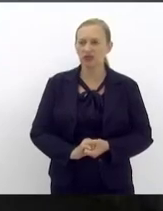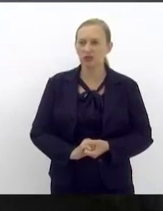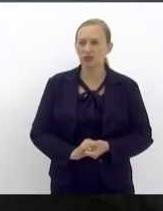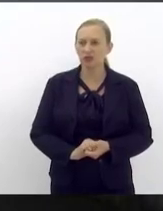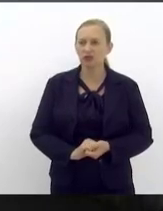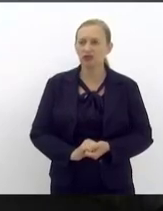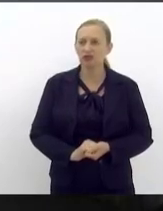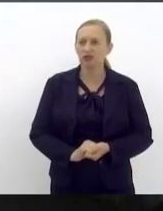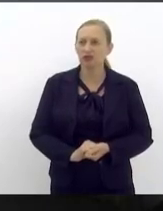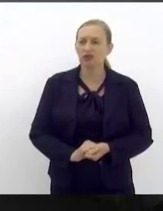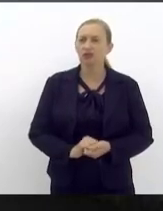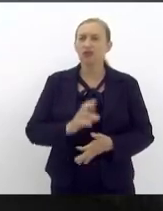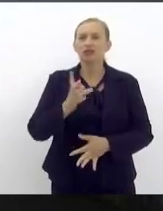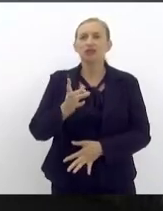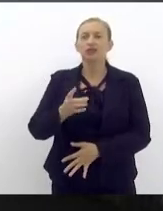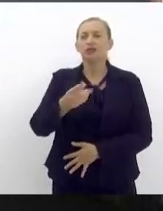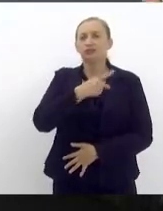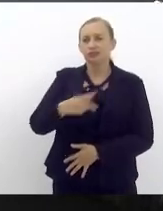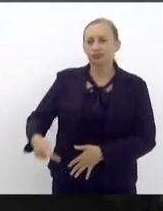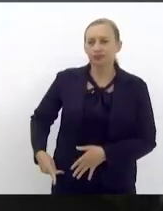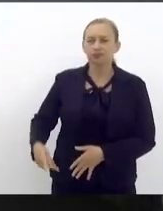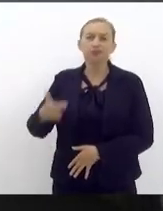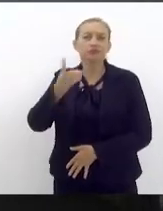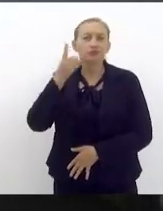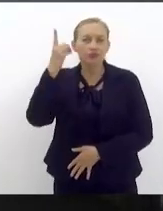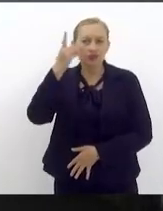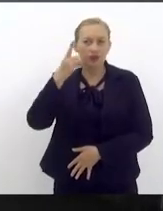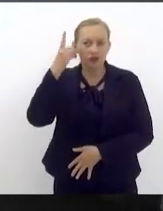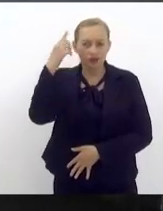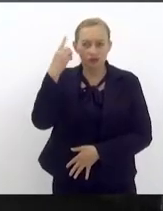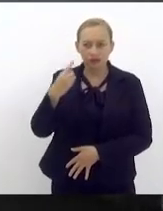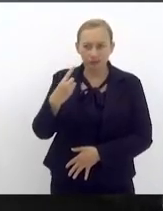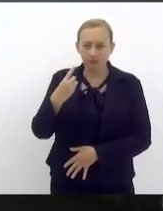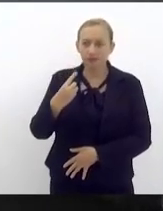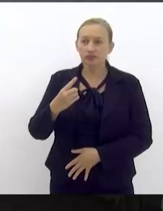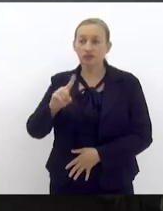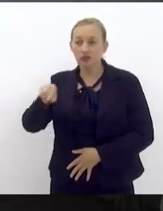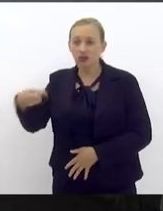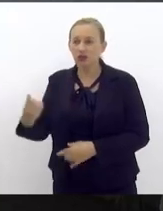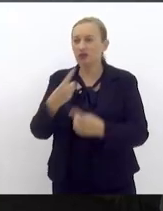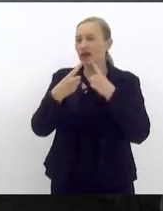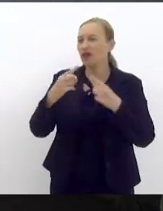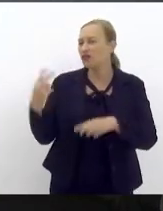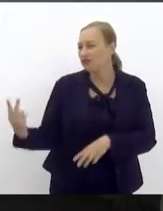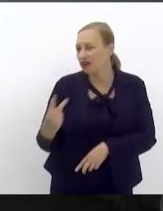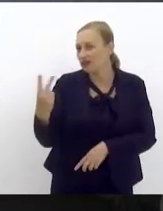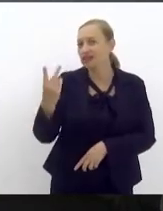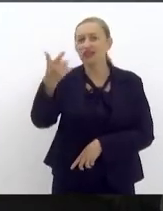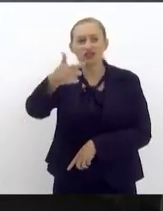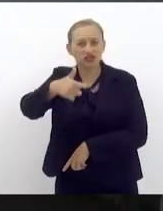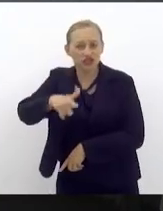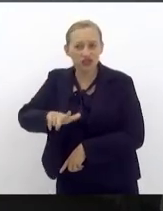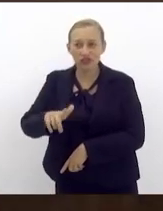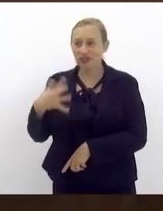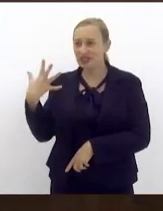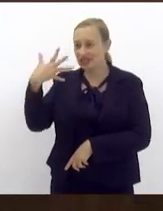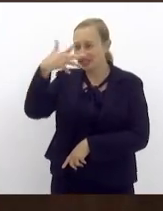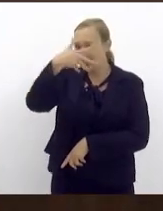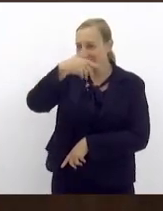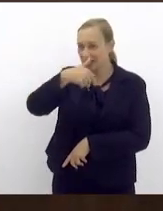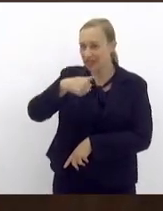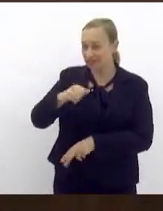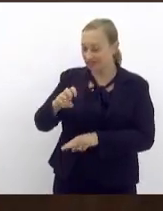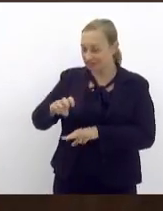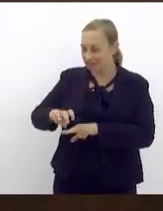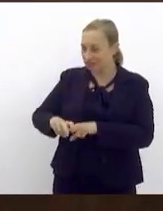Monteiro na verdade o objetivo principal da discussão era outra vez valorizar esse belíssimo exercício